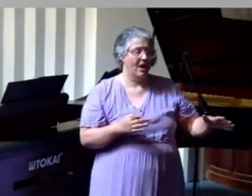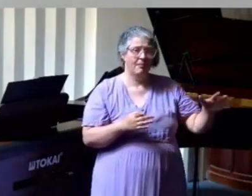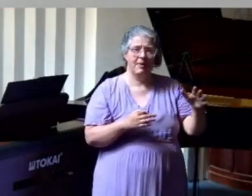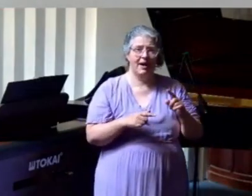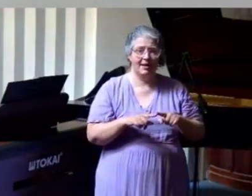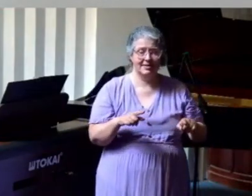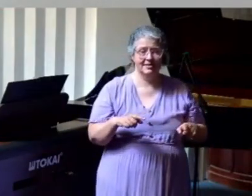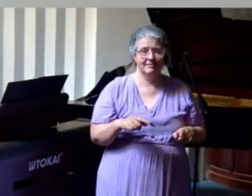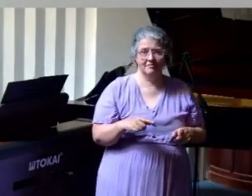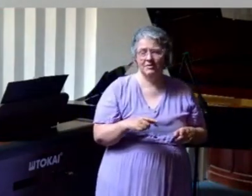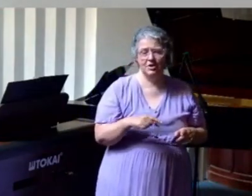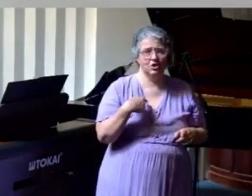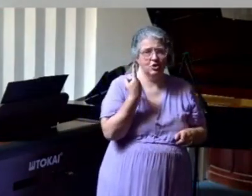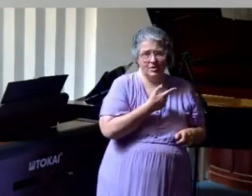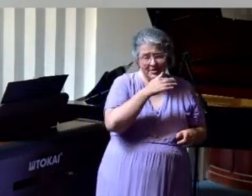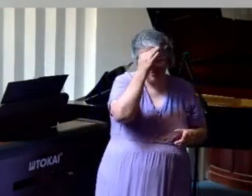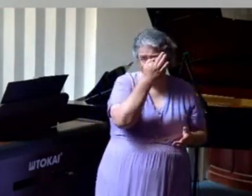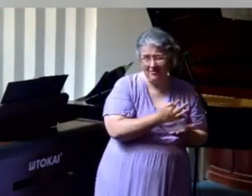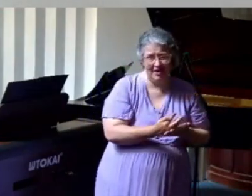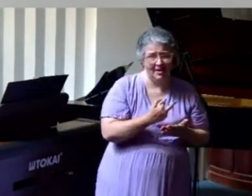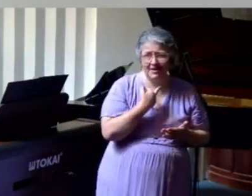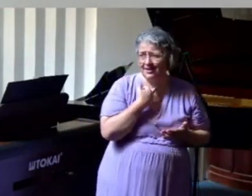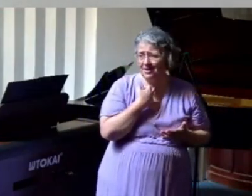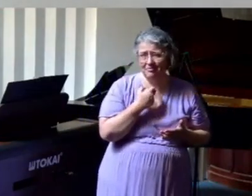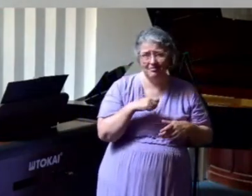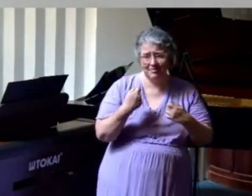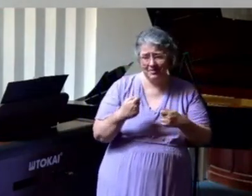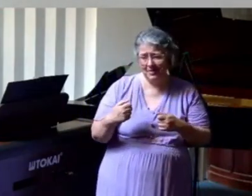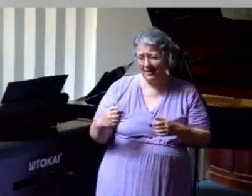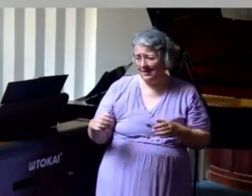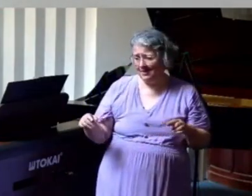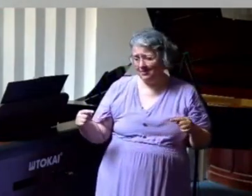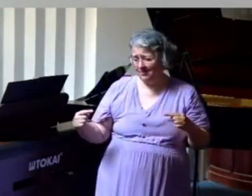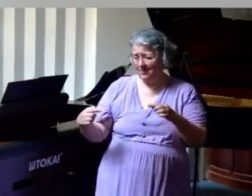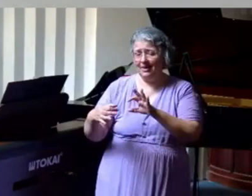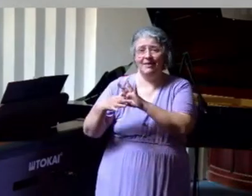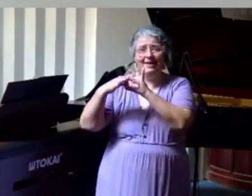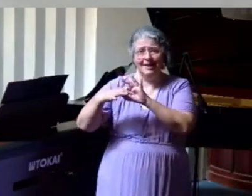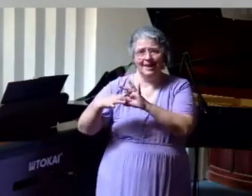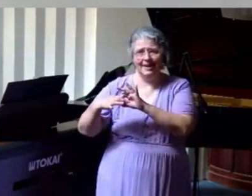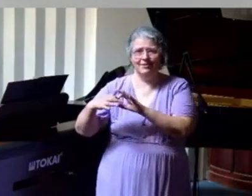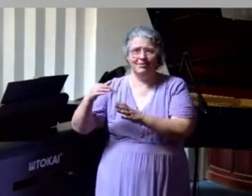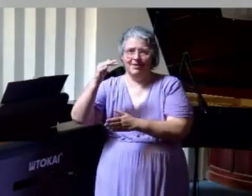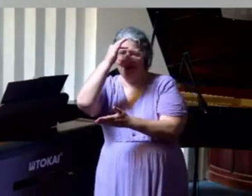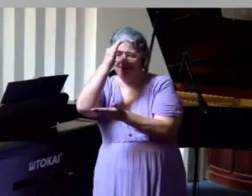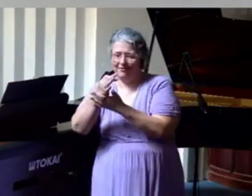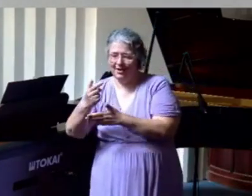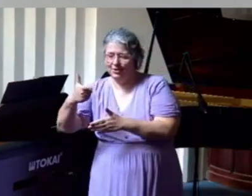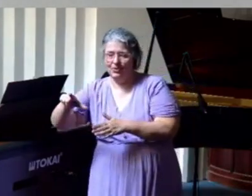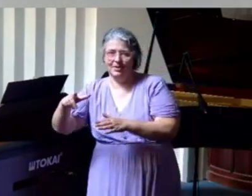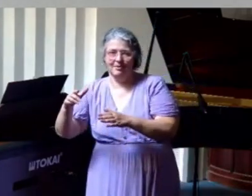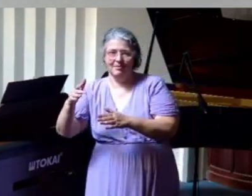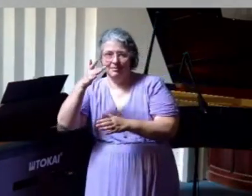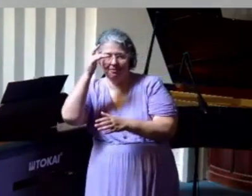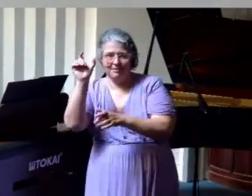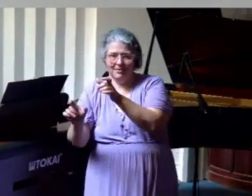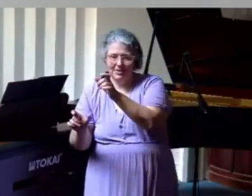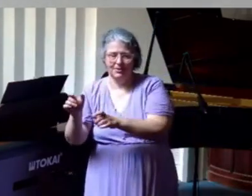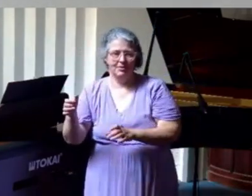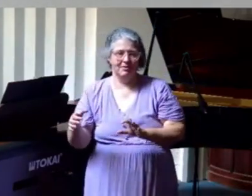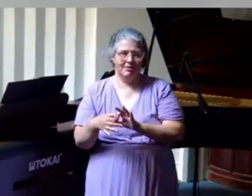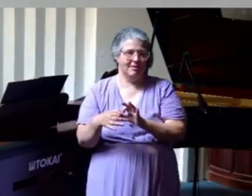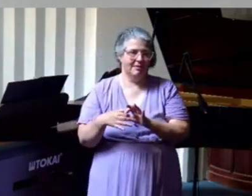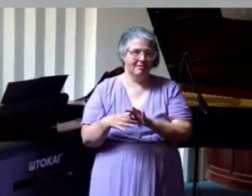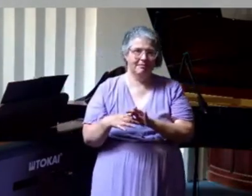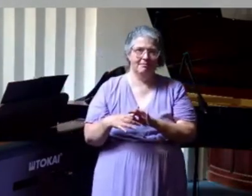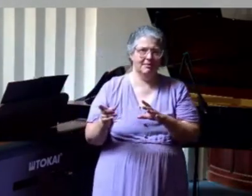dela. E eu diria para você, se você é um cristão, e você quer servir a Deus, quer cultuar a Deus, quando você vem